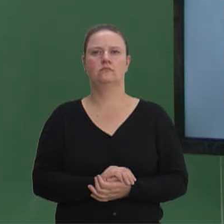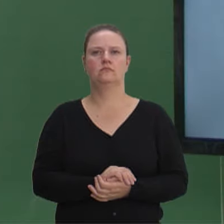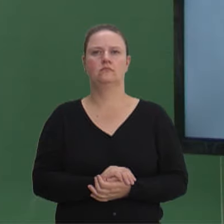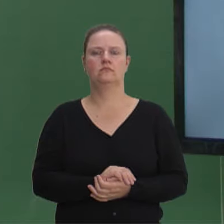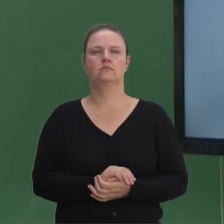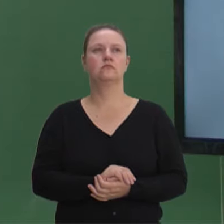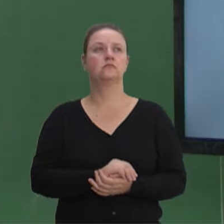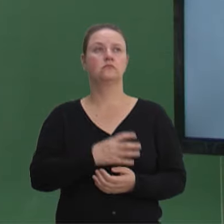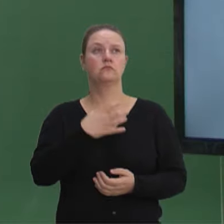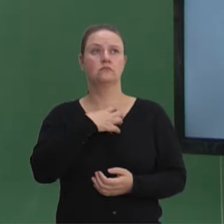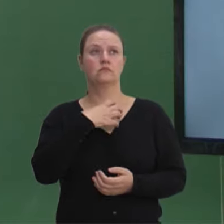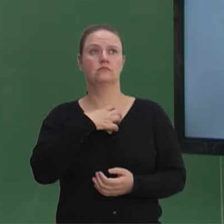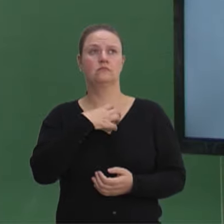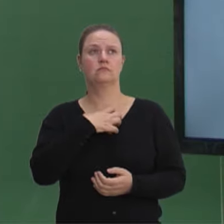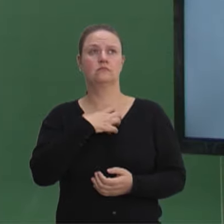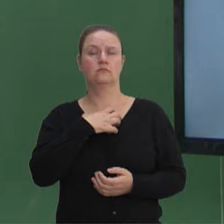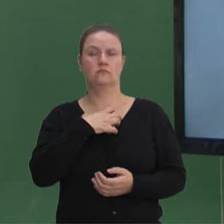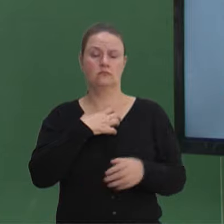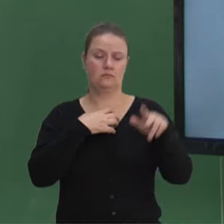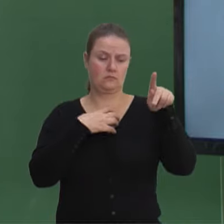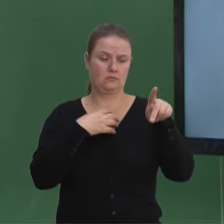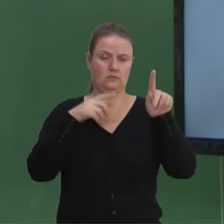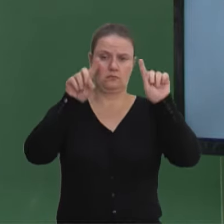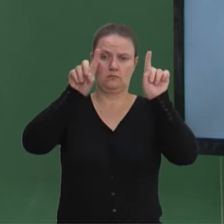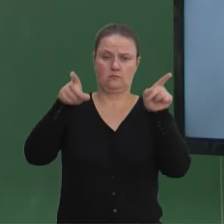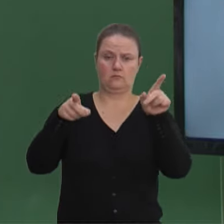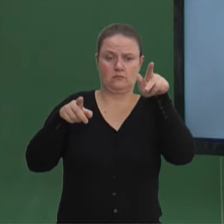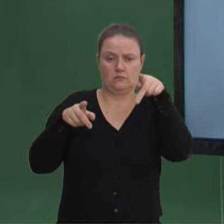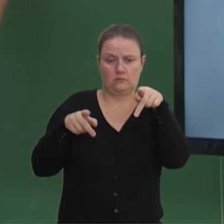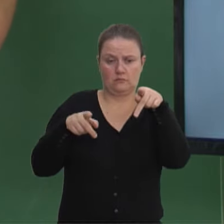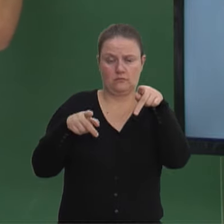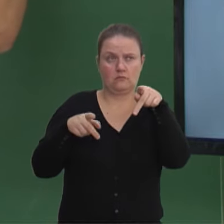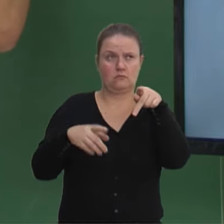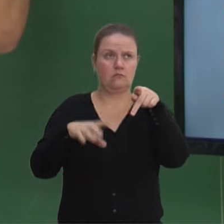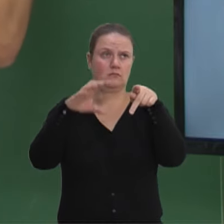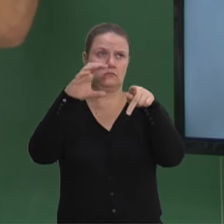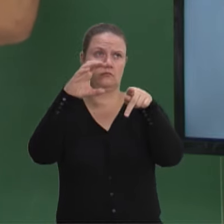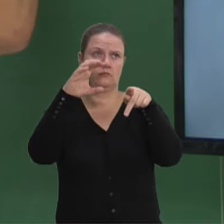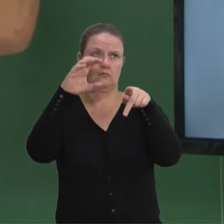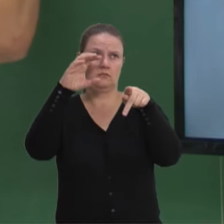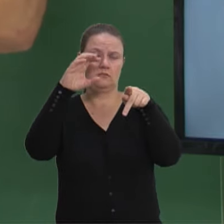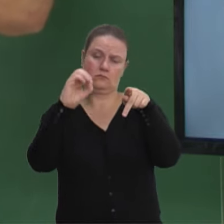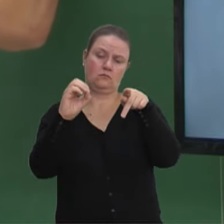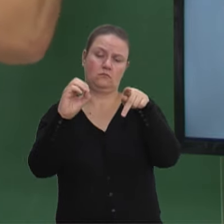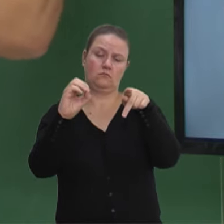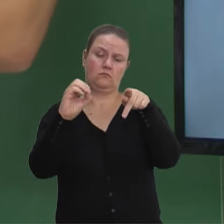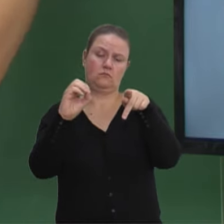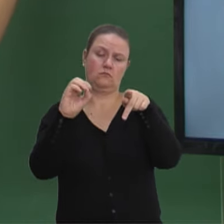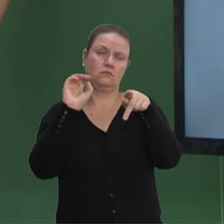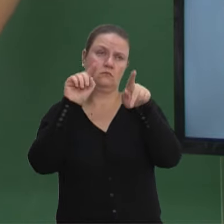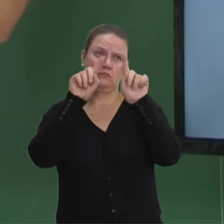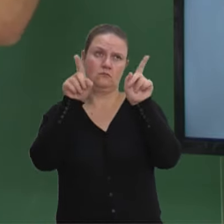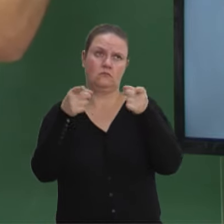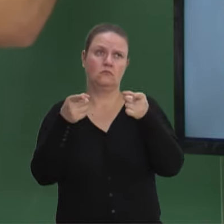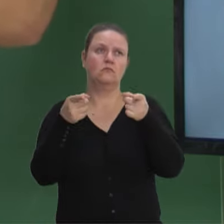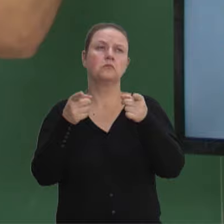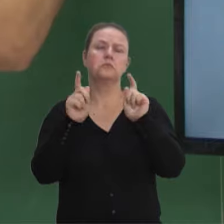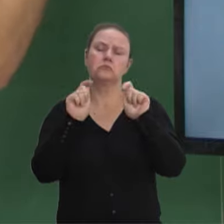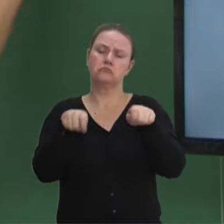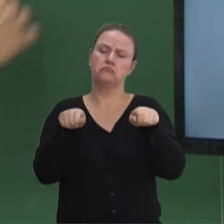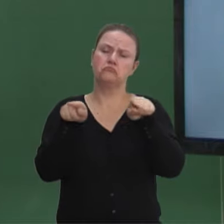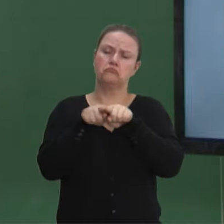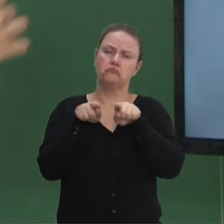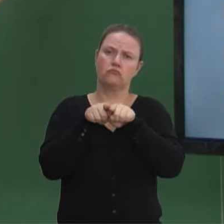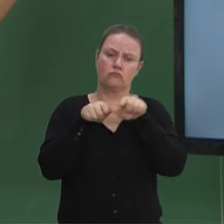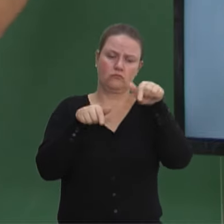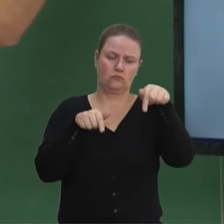dessa forma aqui, né? E tenho também que o ponto Q ele pode ser dado por